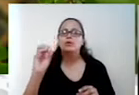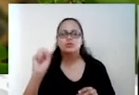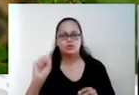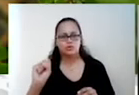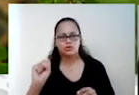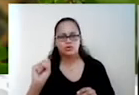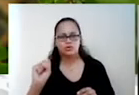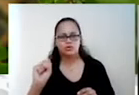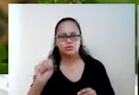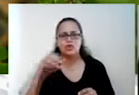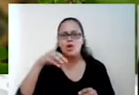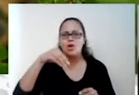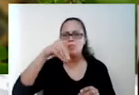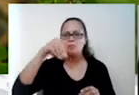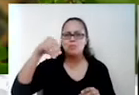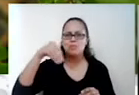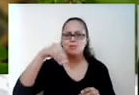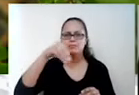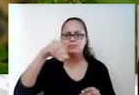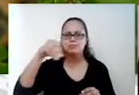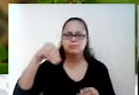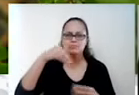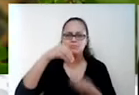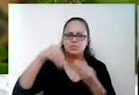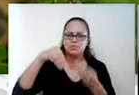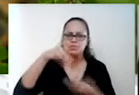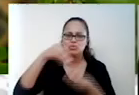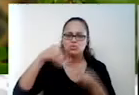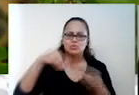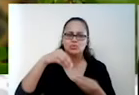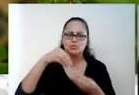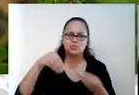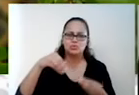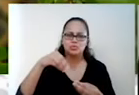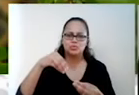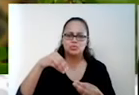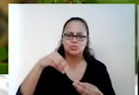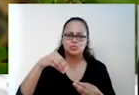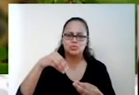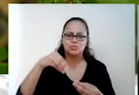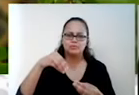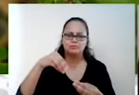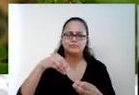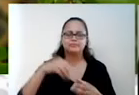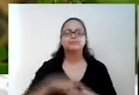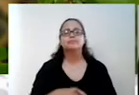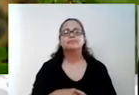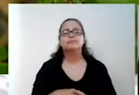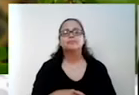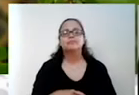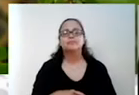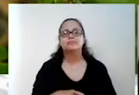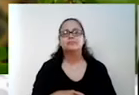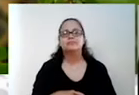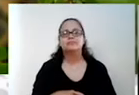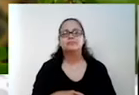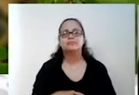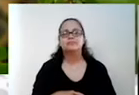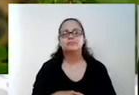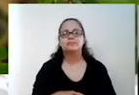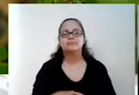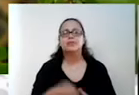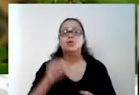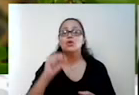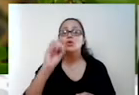que parecem pequenos ovos, mas não é ovo o nome adequado. O nome adequado é esporo. Conforme esses